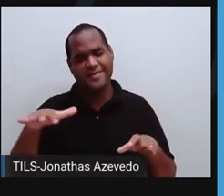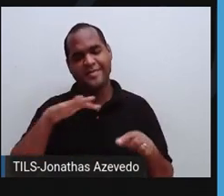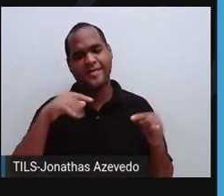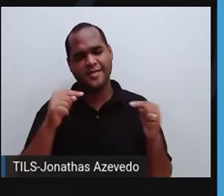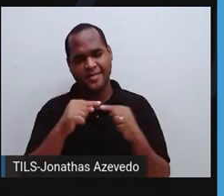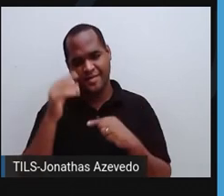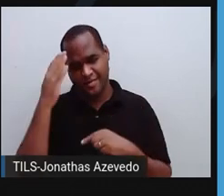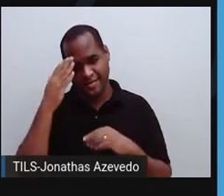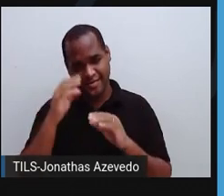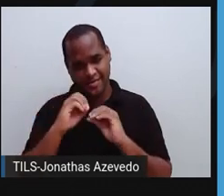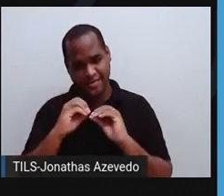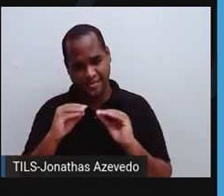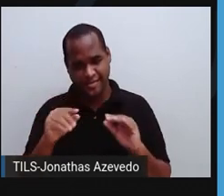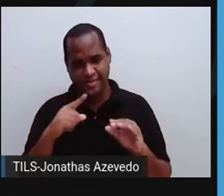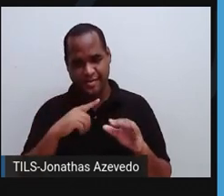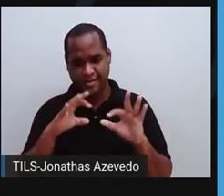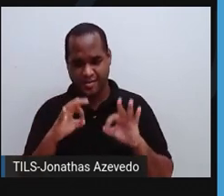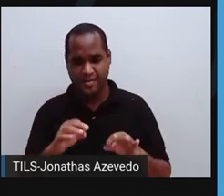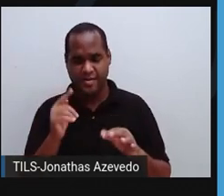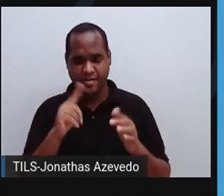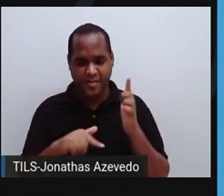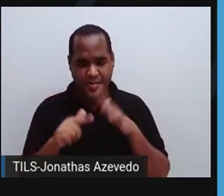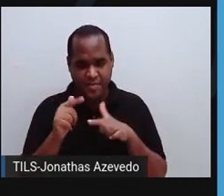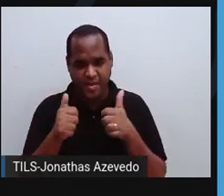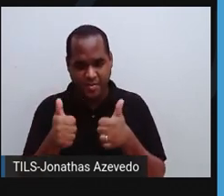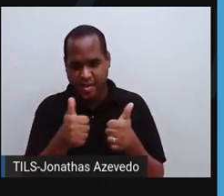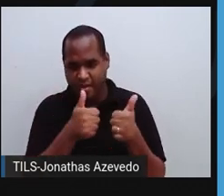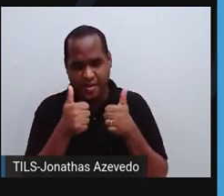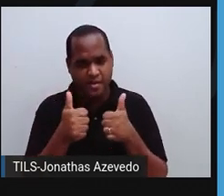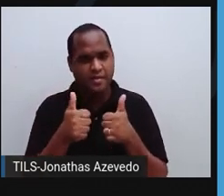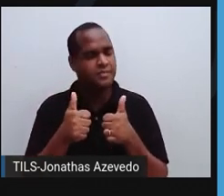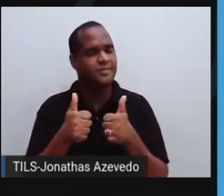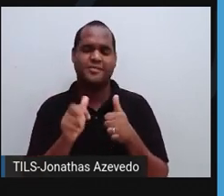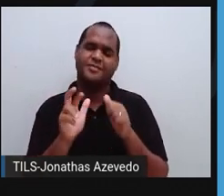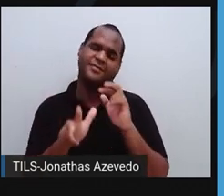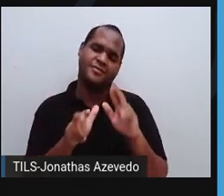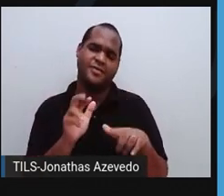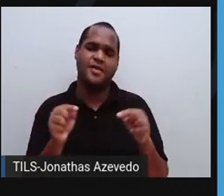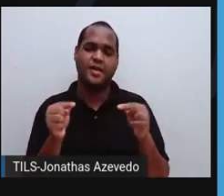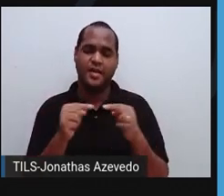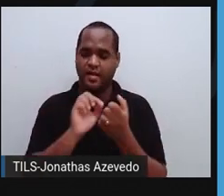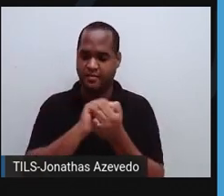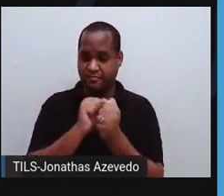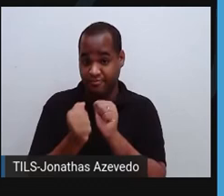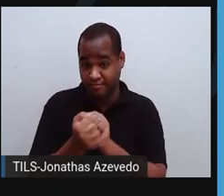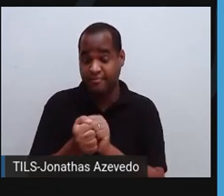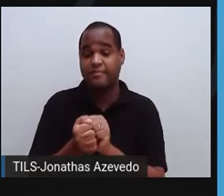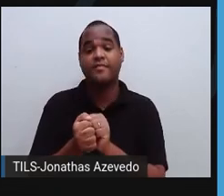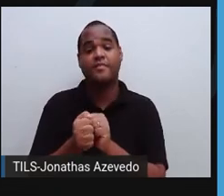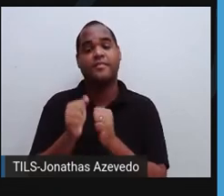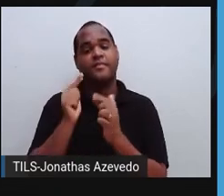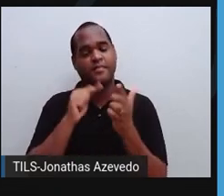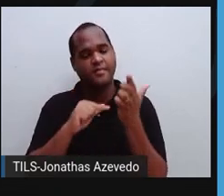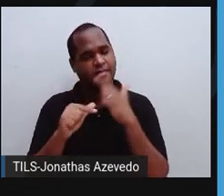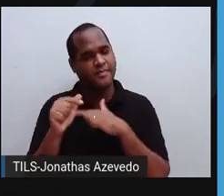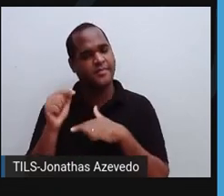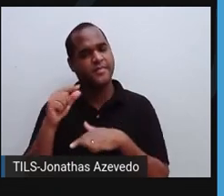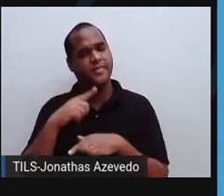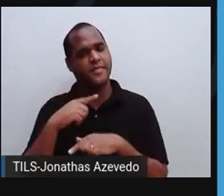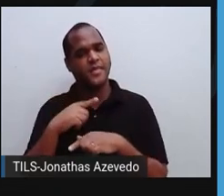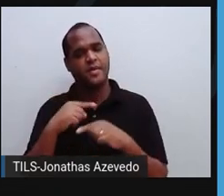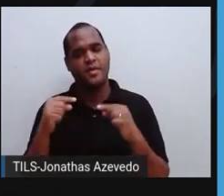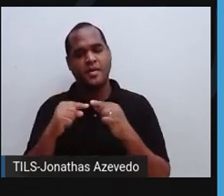Ela não adquiriu, ela não ganhou um download, como pensaria a Lamar. Ela se adaptou por uma característica pré